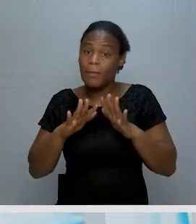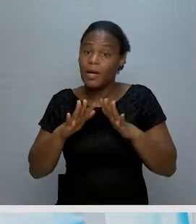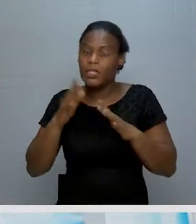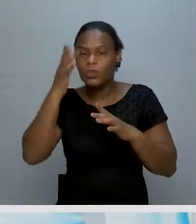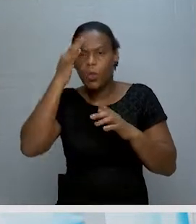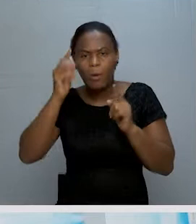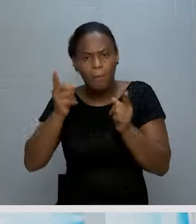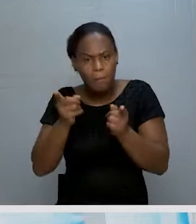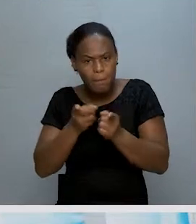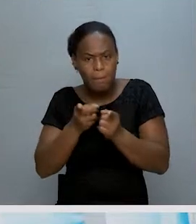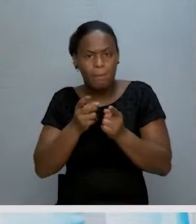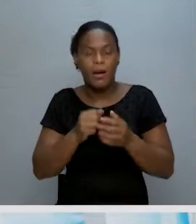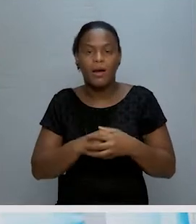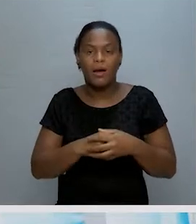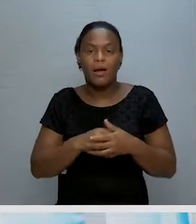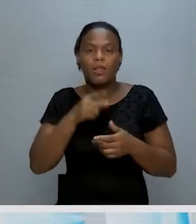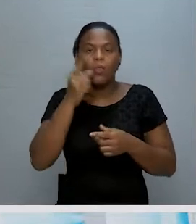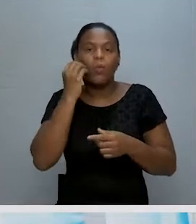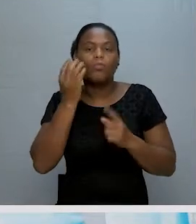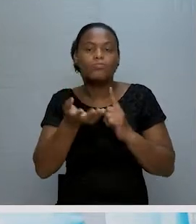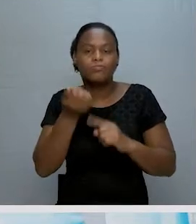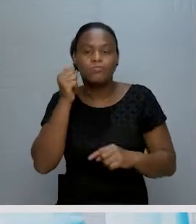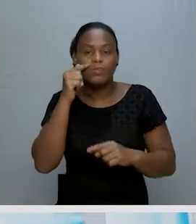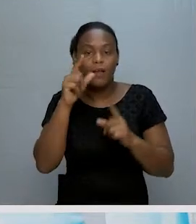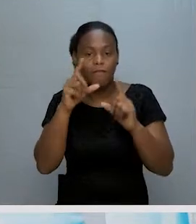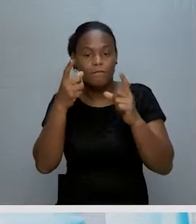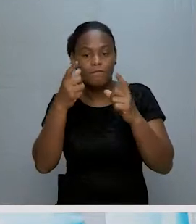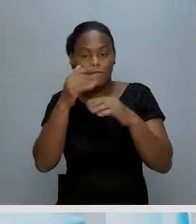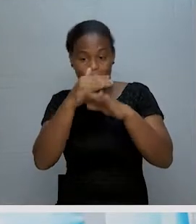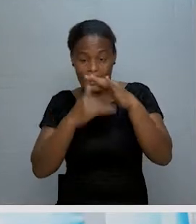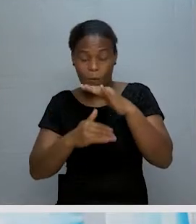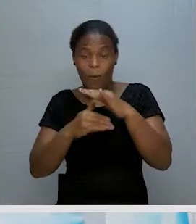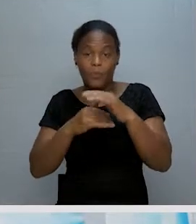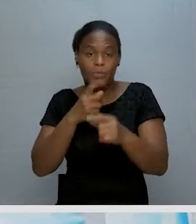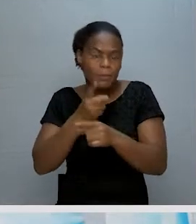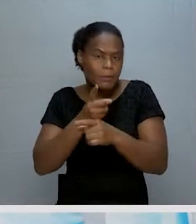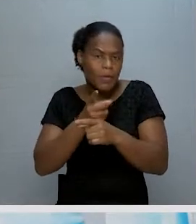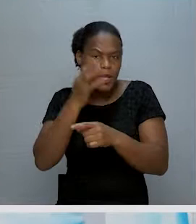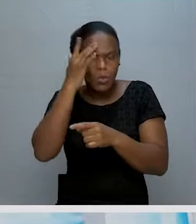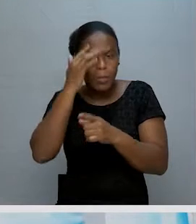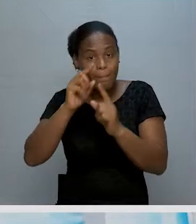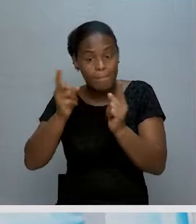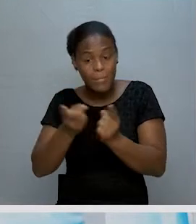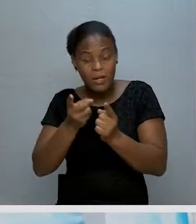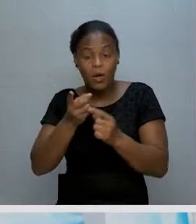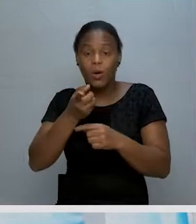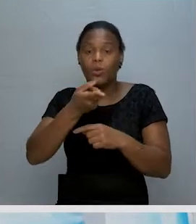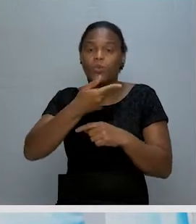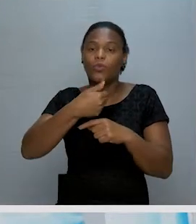mas com termos menores. Como é que se obtém esta fração equivalente com termos